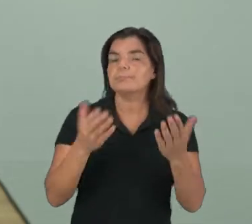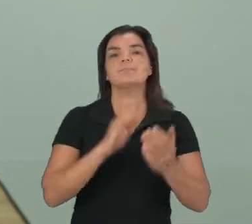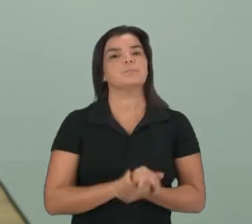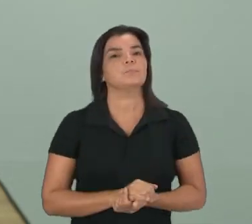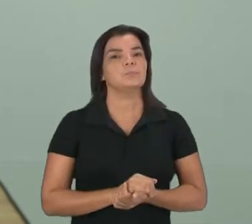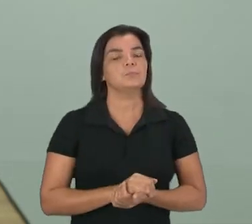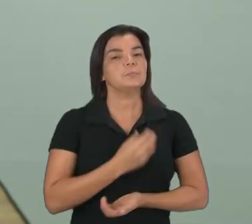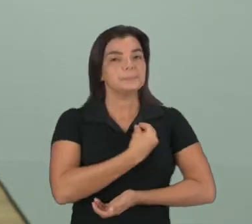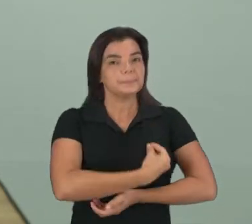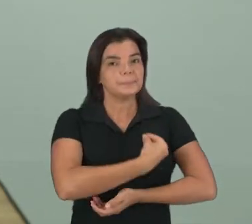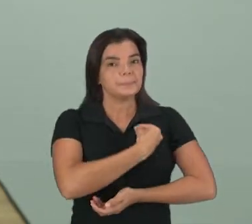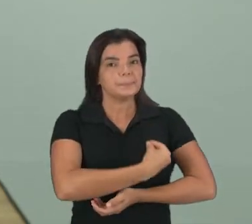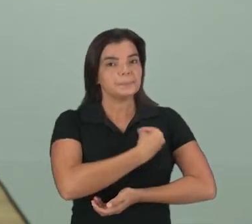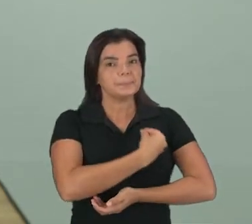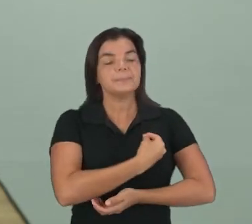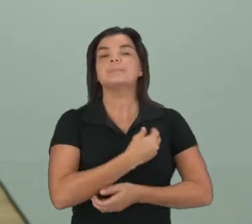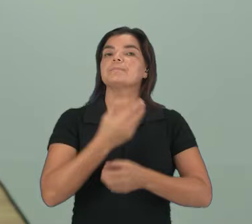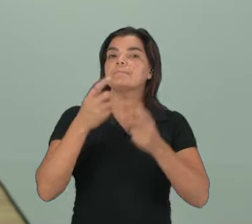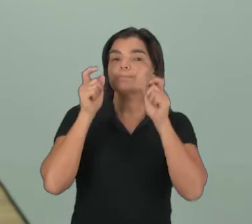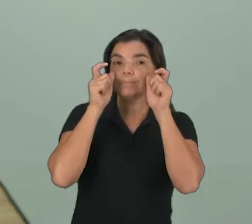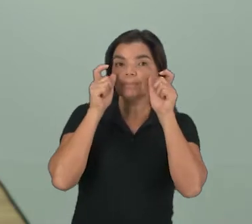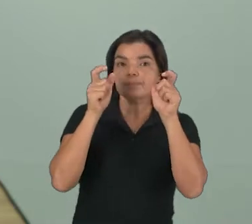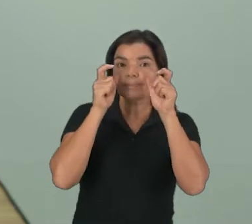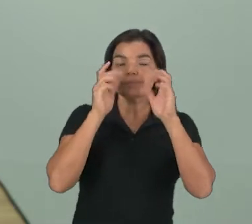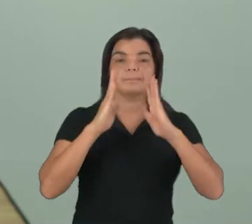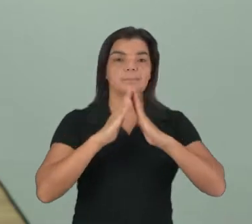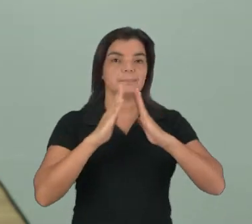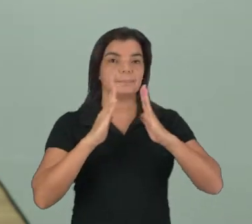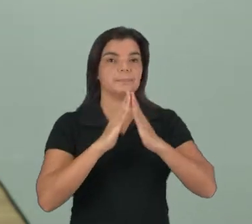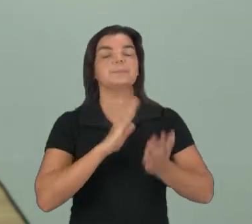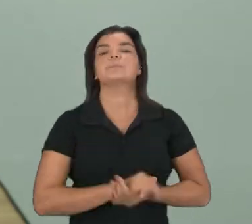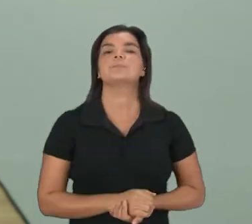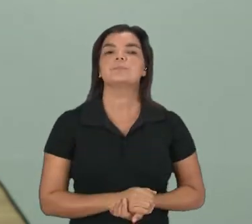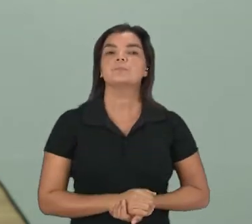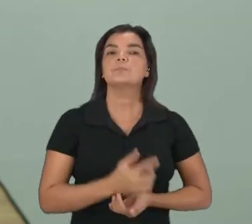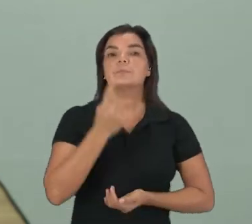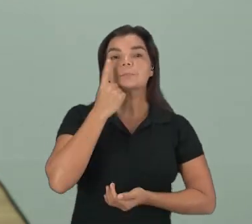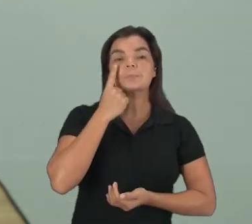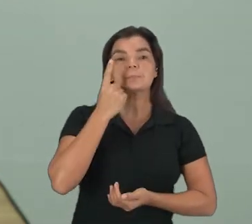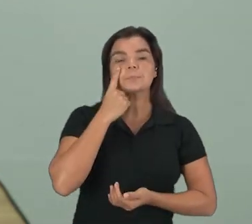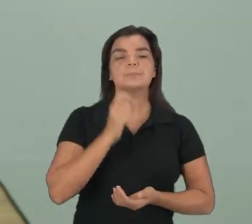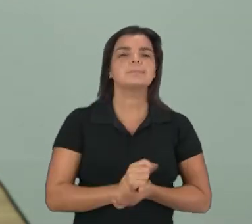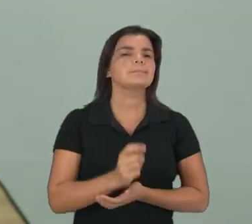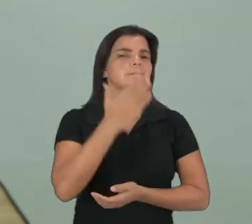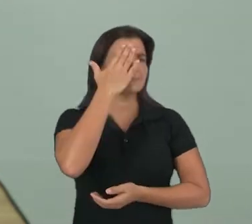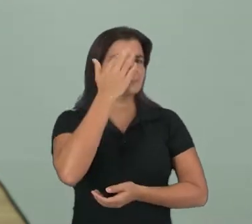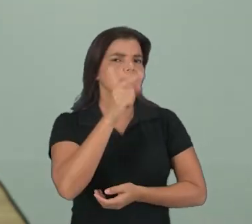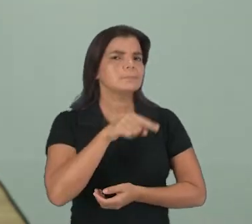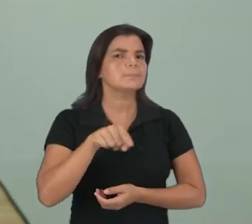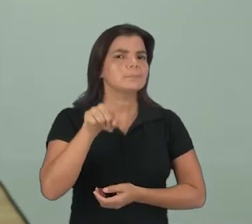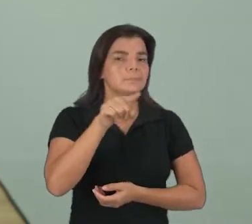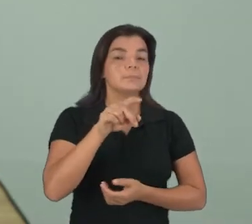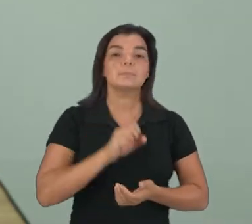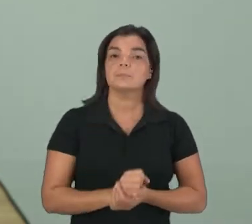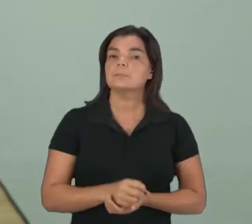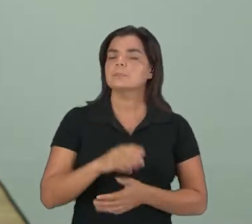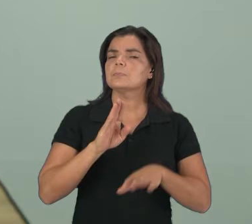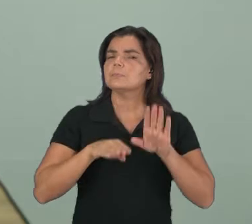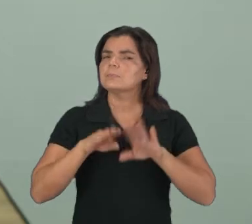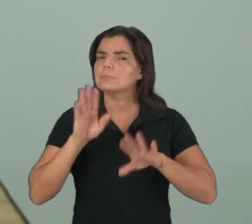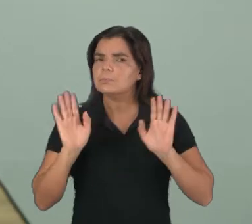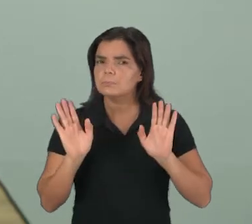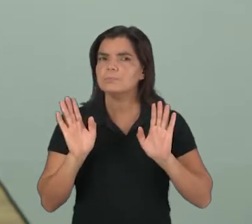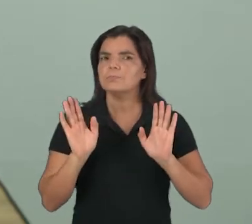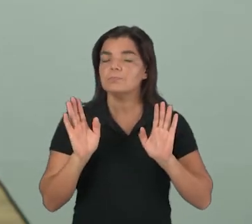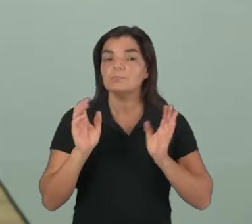conto com a tua participação e atenção aí em casa, tá certo? Olhem só, eu quero saber de vocês se alguma vez, em